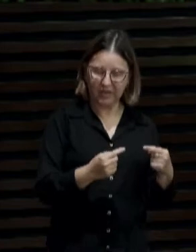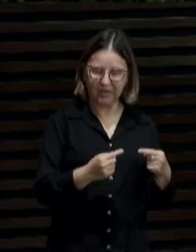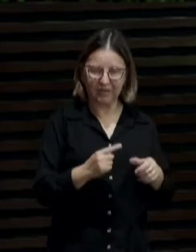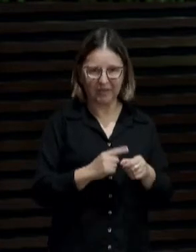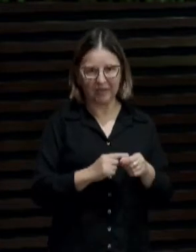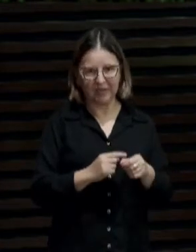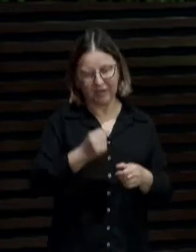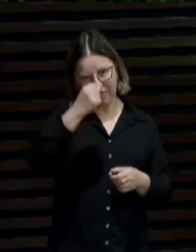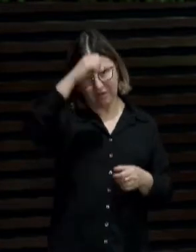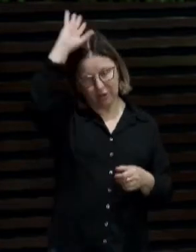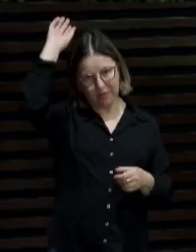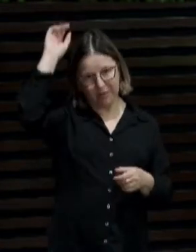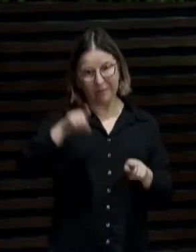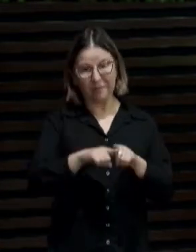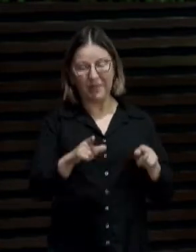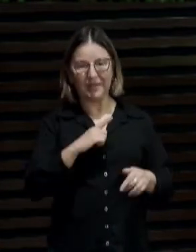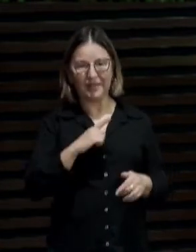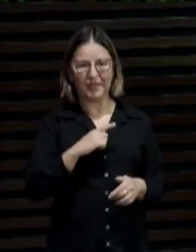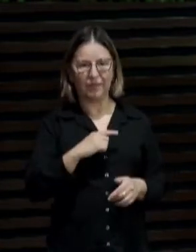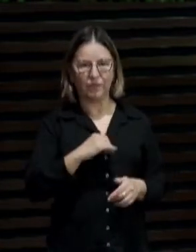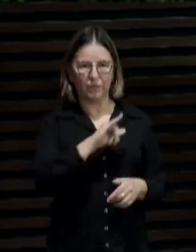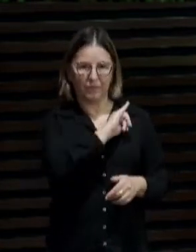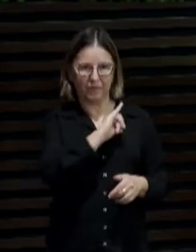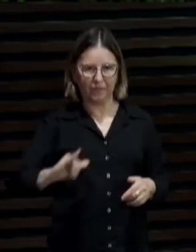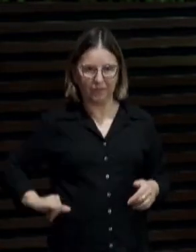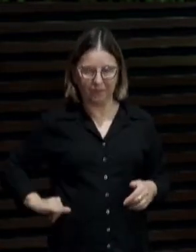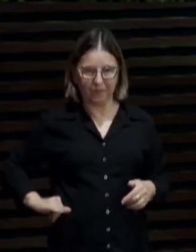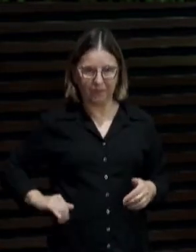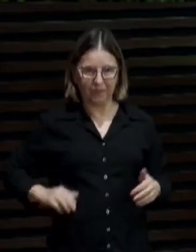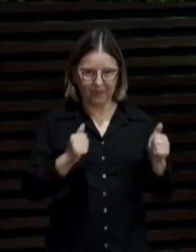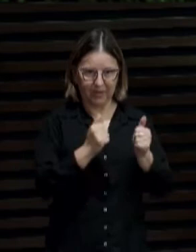mas teve um imperador que perseguiu os judeus.